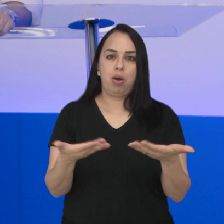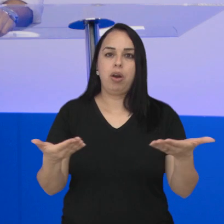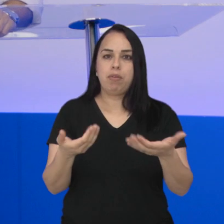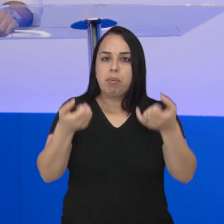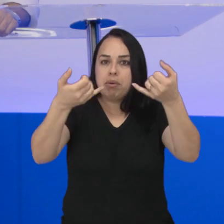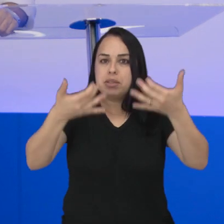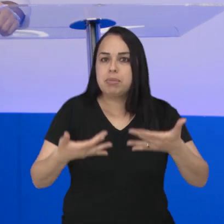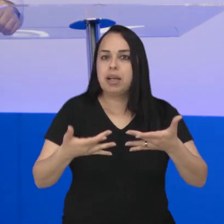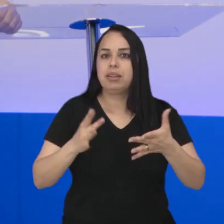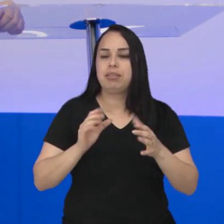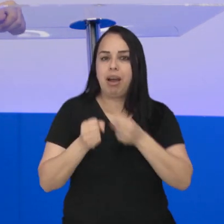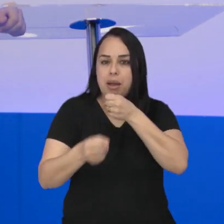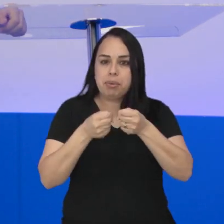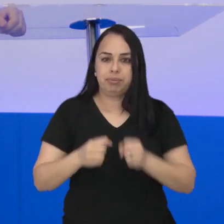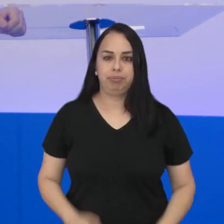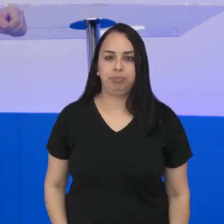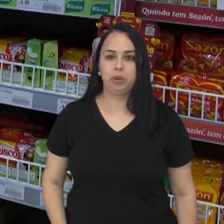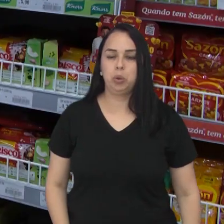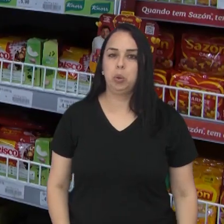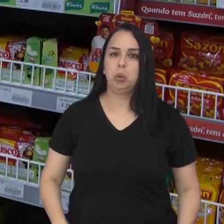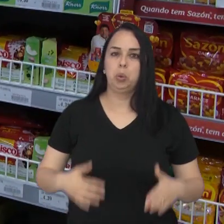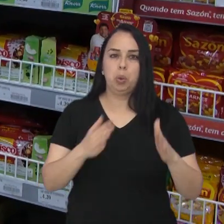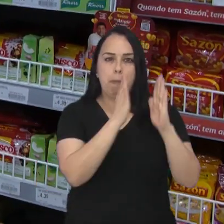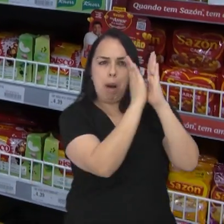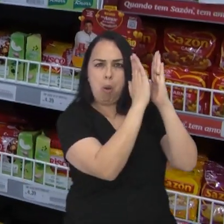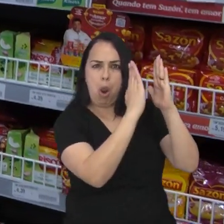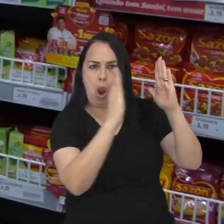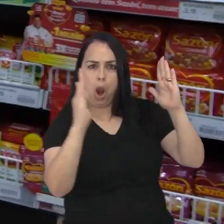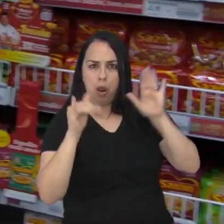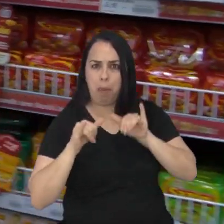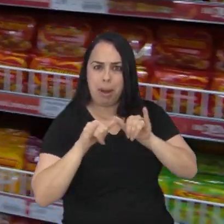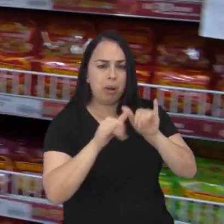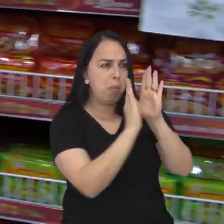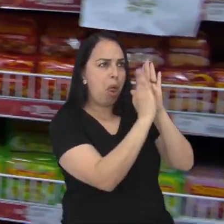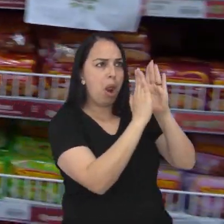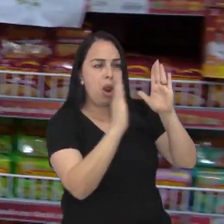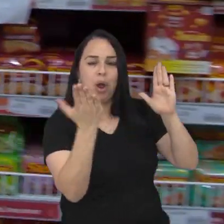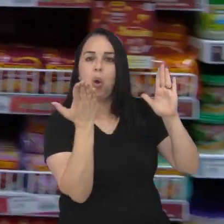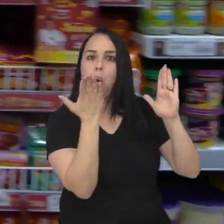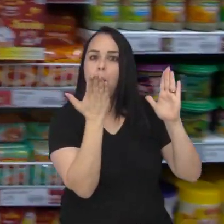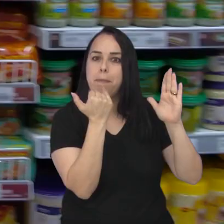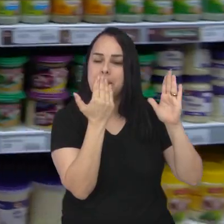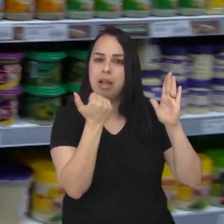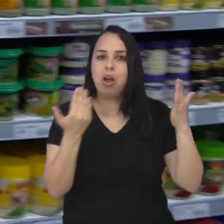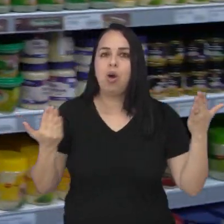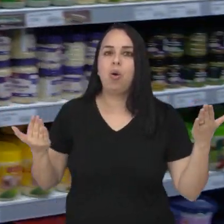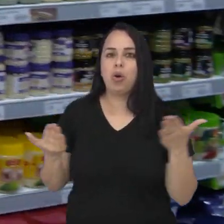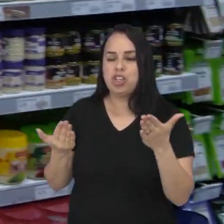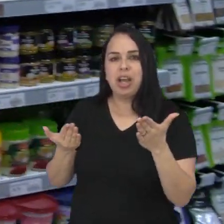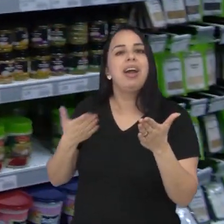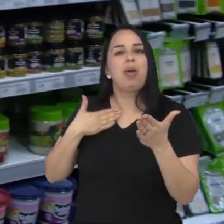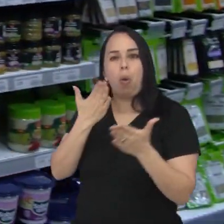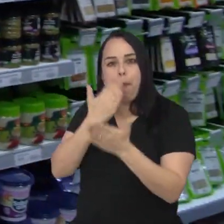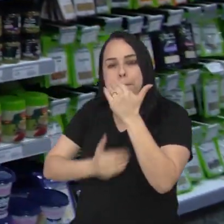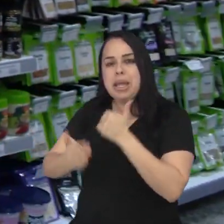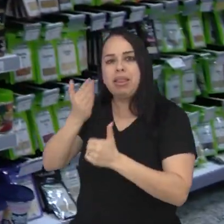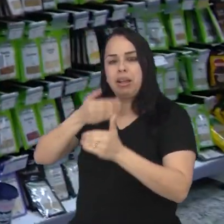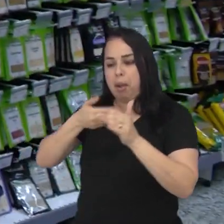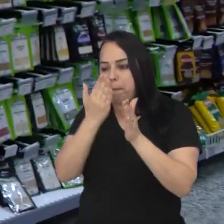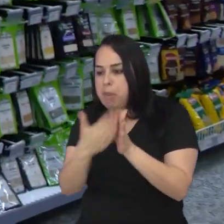detalhes a gente te mostra na reportagem. Eles estão aos montes nas prateleiras dos supermercados. Hoje, os